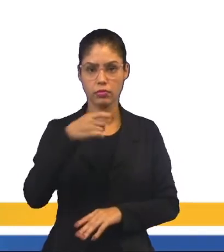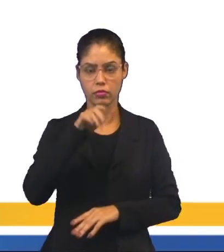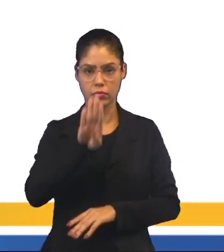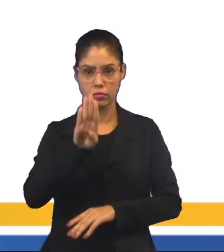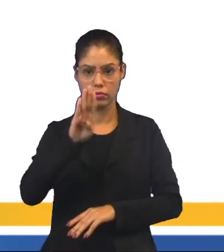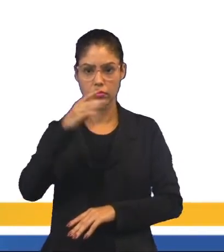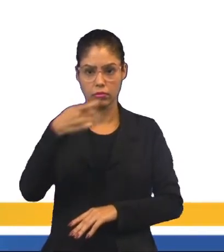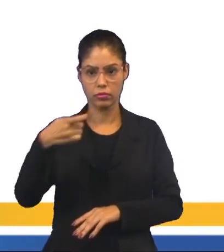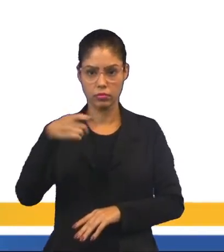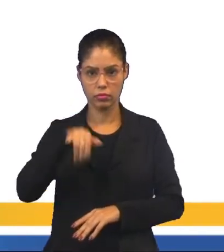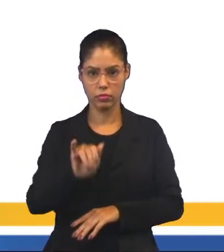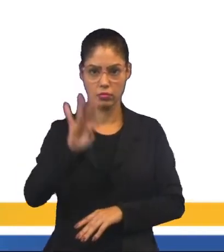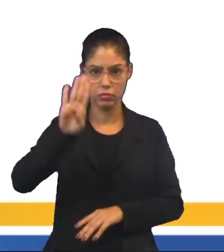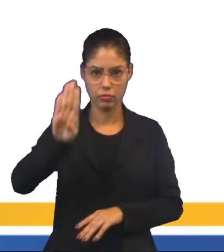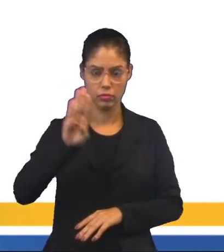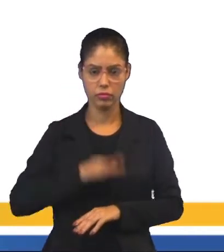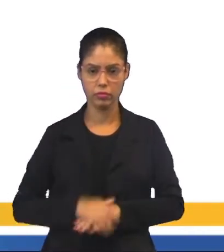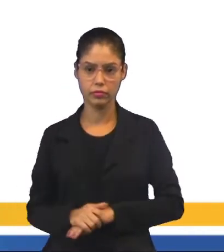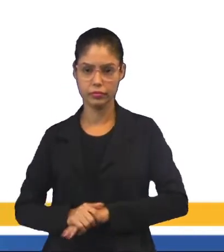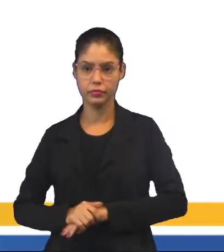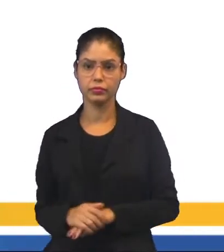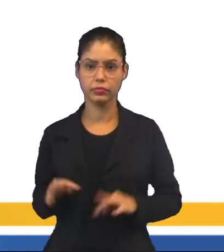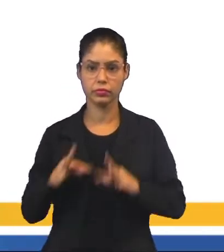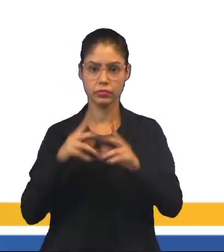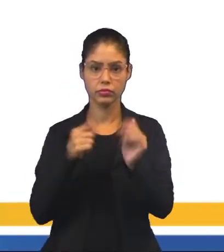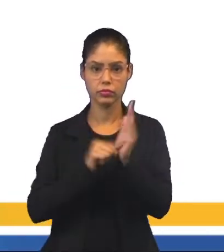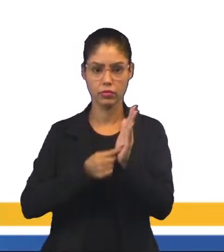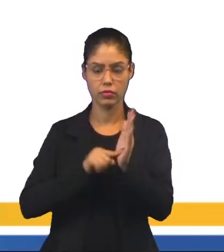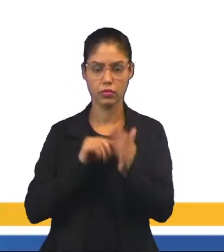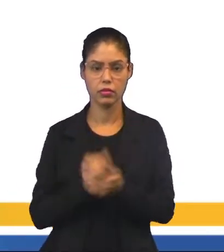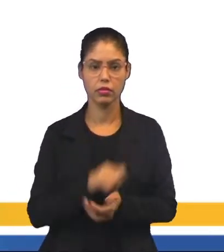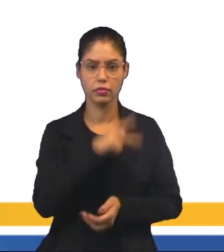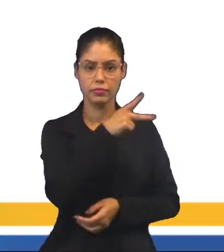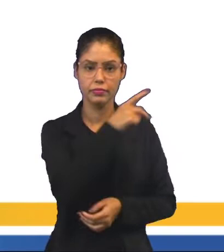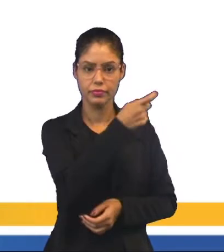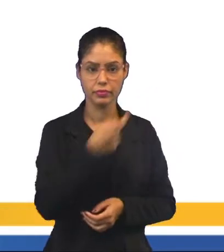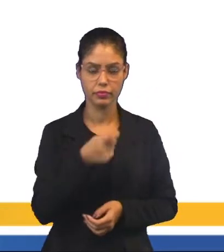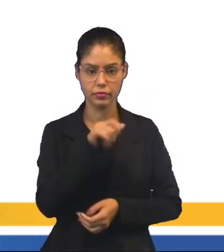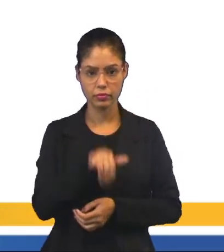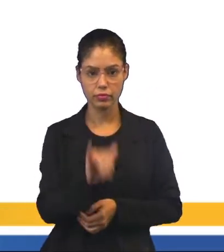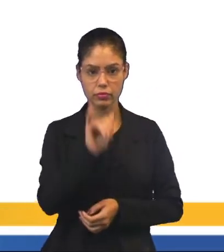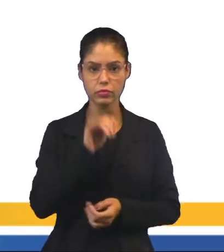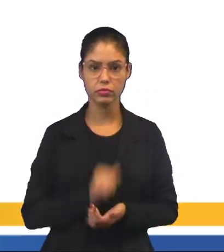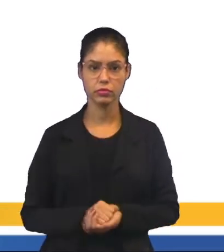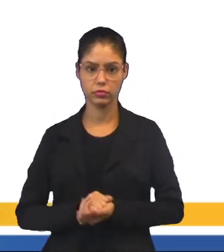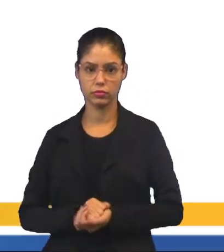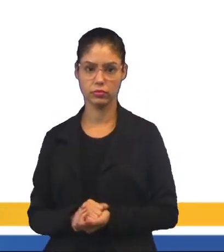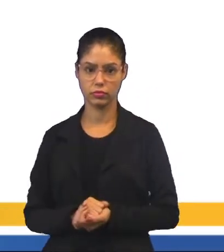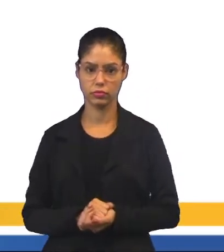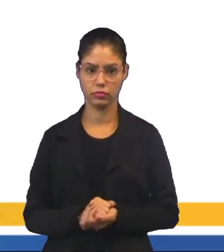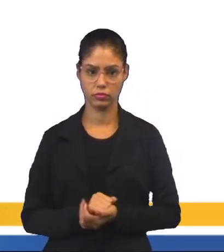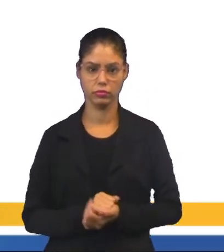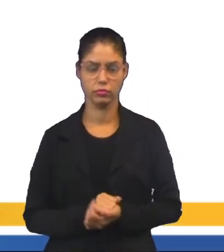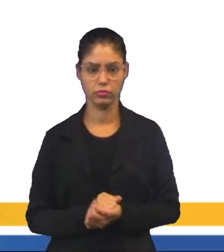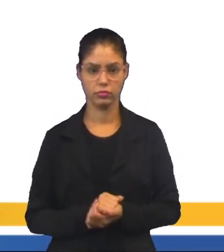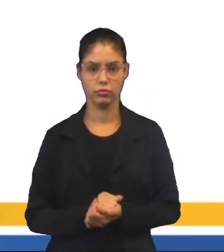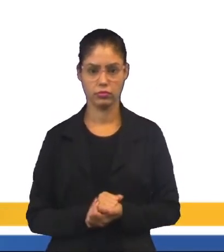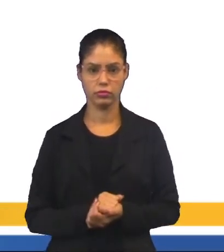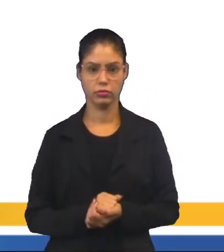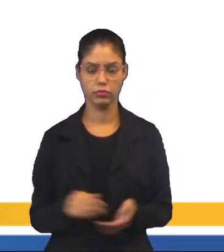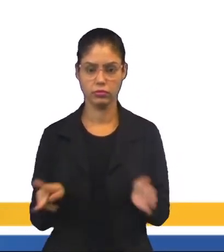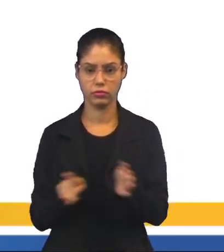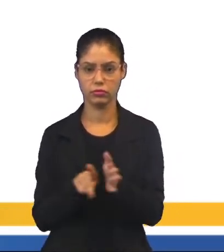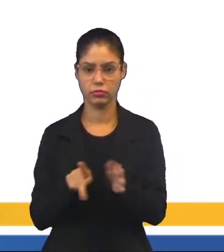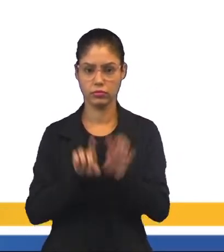B, XB e YB. Todo ponto onde eu tenho meu P de Y, tá? Meu P de